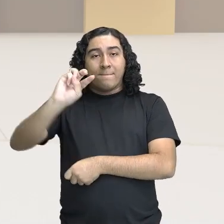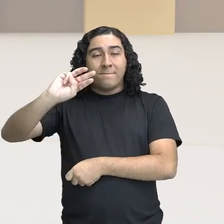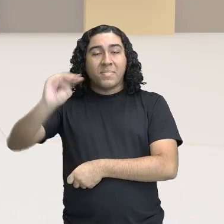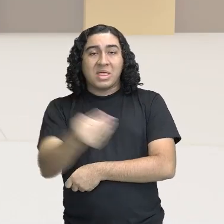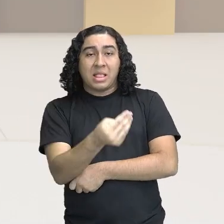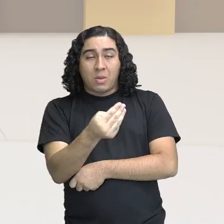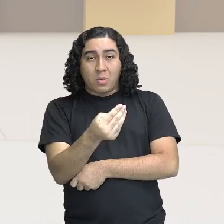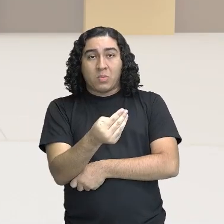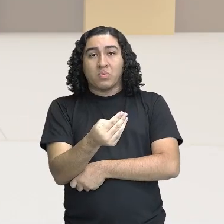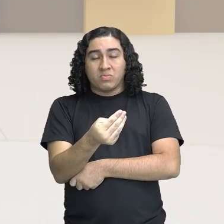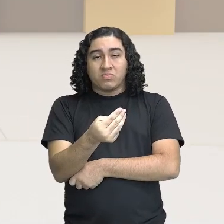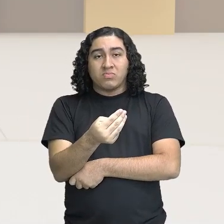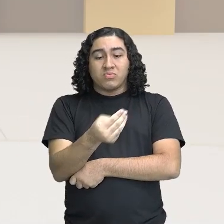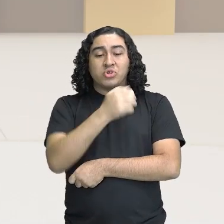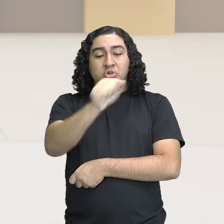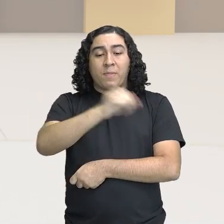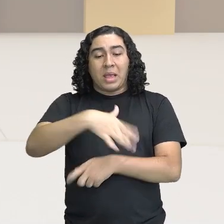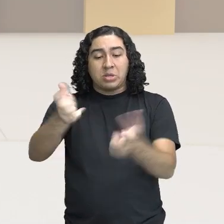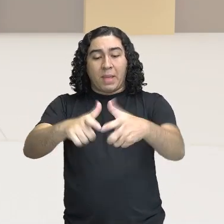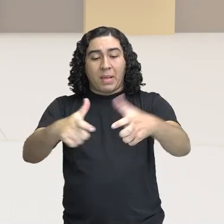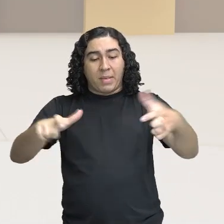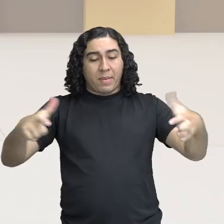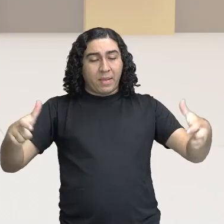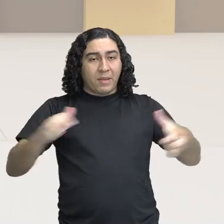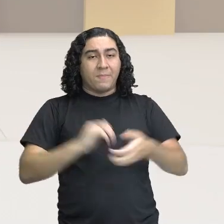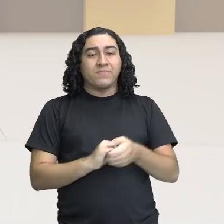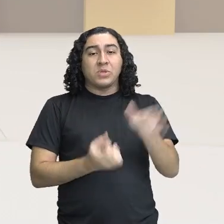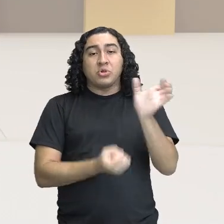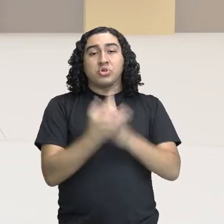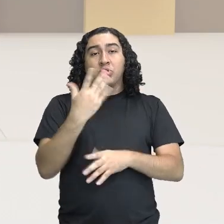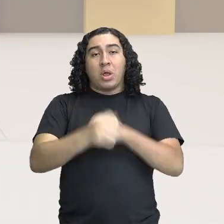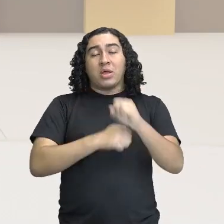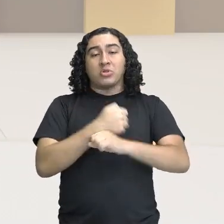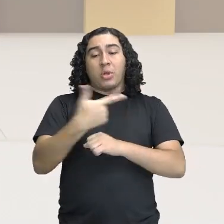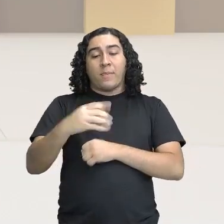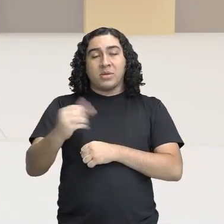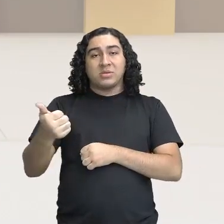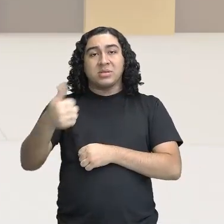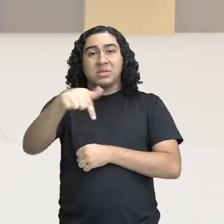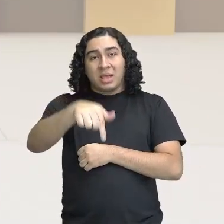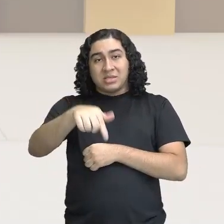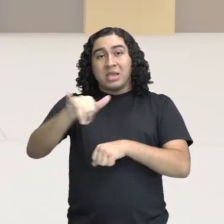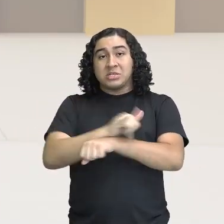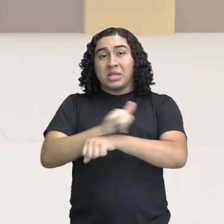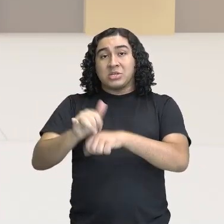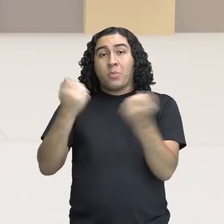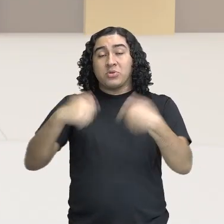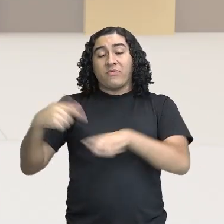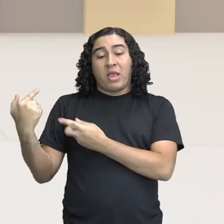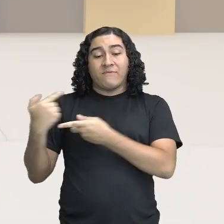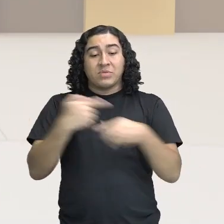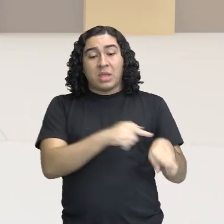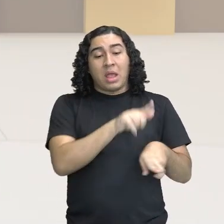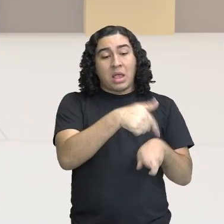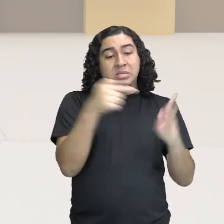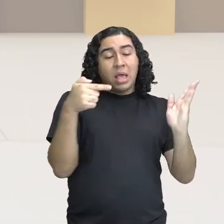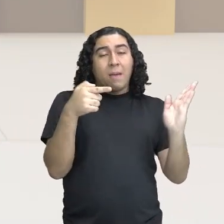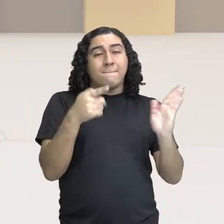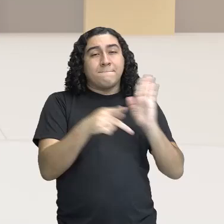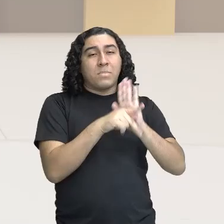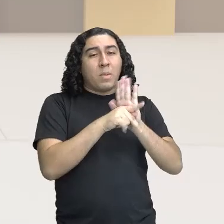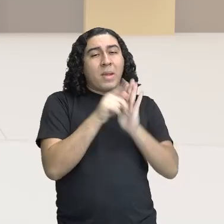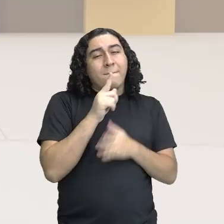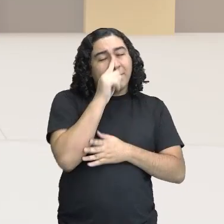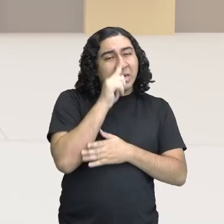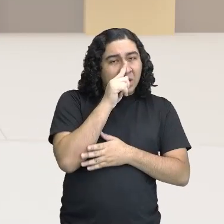hectares. Então, ele nasceu ali em 2017, né? E a alternativa para lutar contra o quê? Isso. Essas ameaças, essas pressões